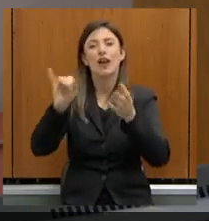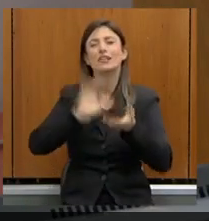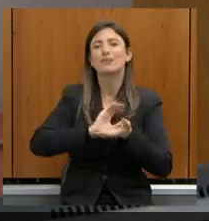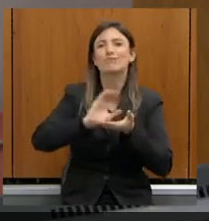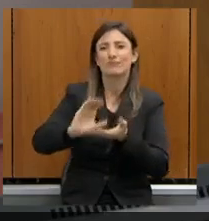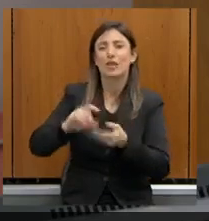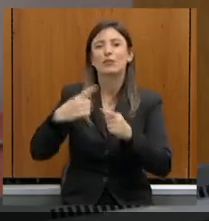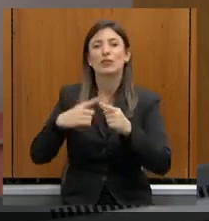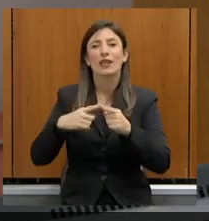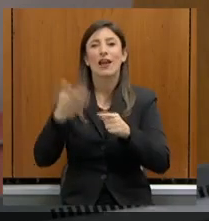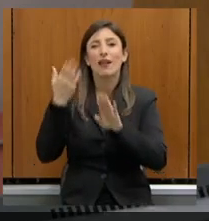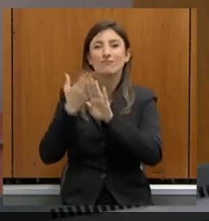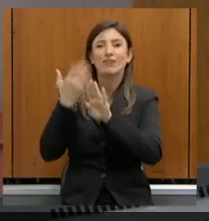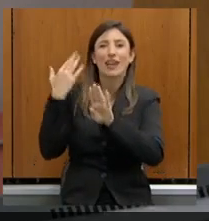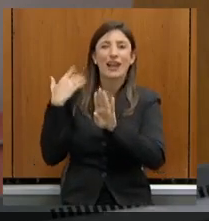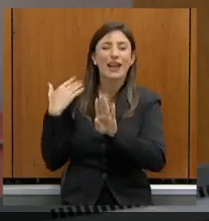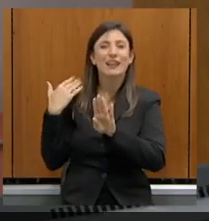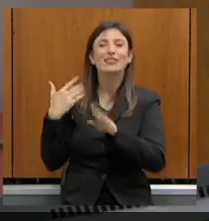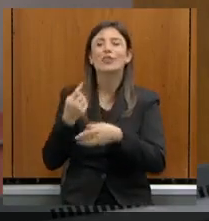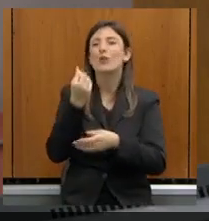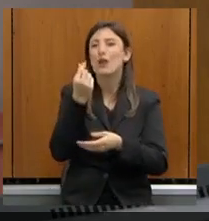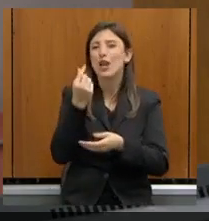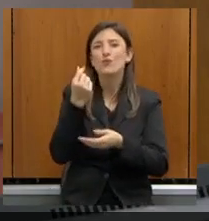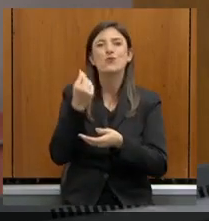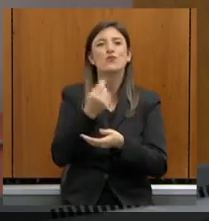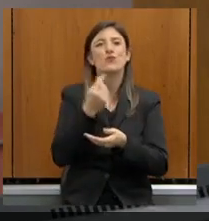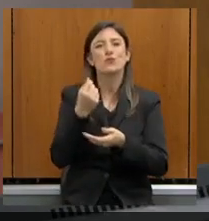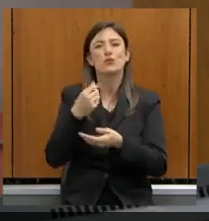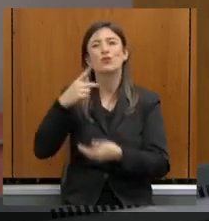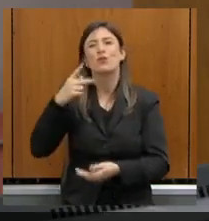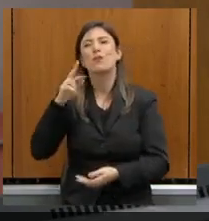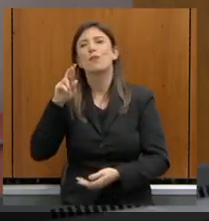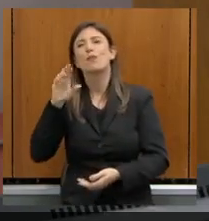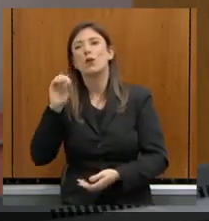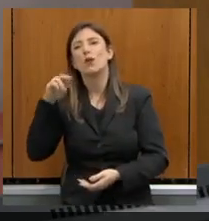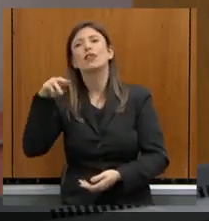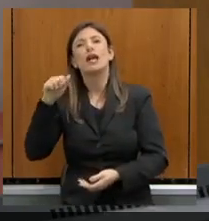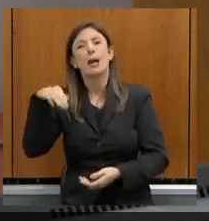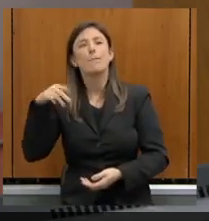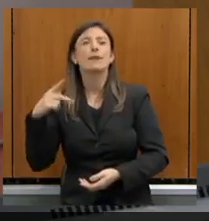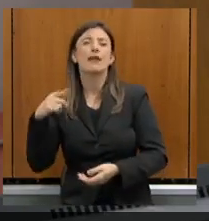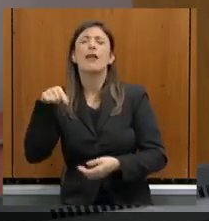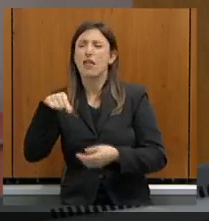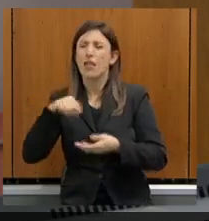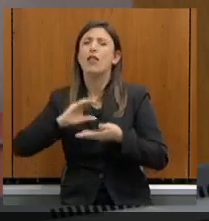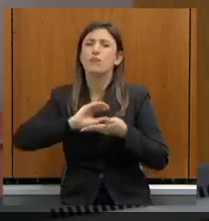porque até agora os recursos mesmo do PRONAMP, o PRONAMP atendia bem